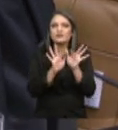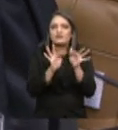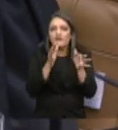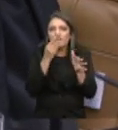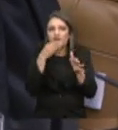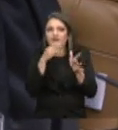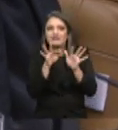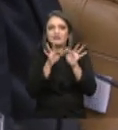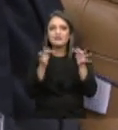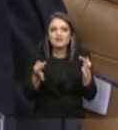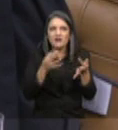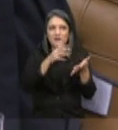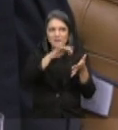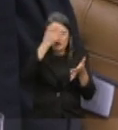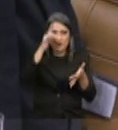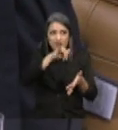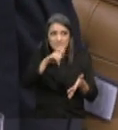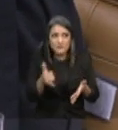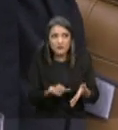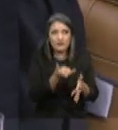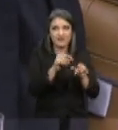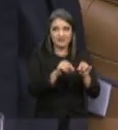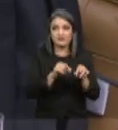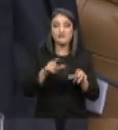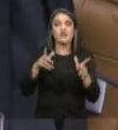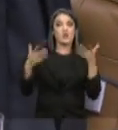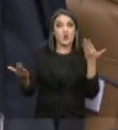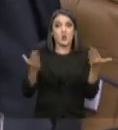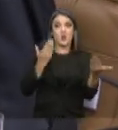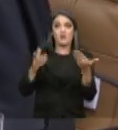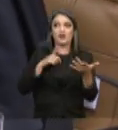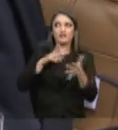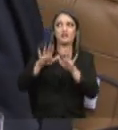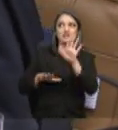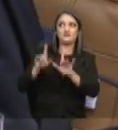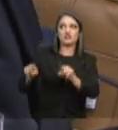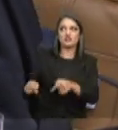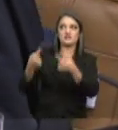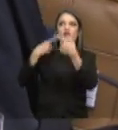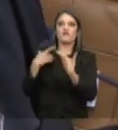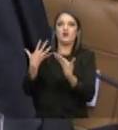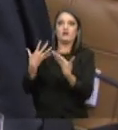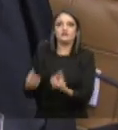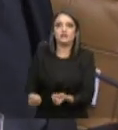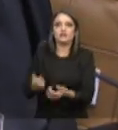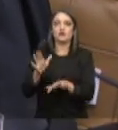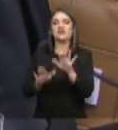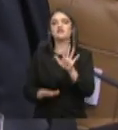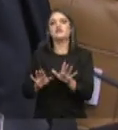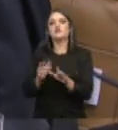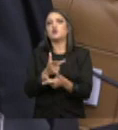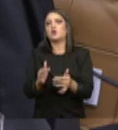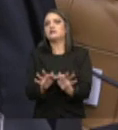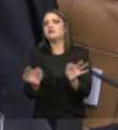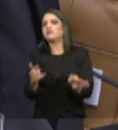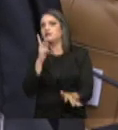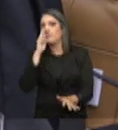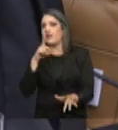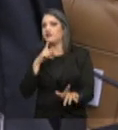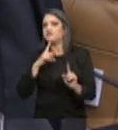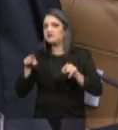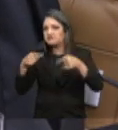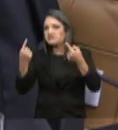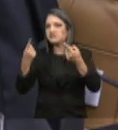enfrenta Desafios que às vezes se apresentam adornados de factóides como bem sábios